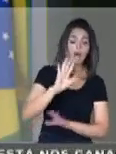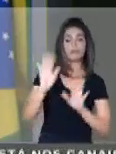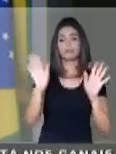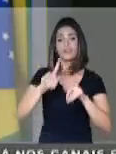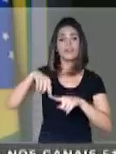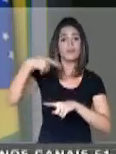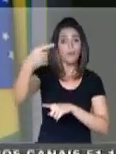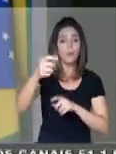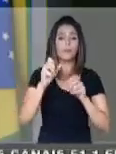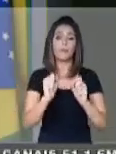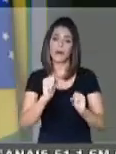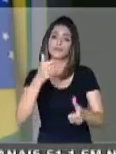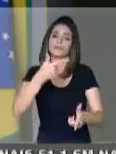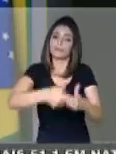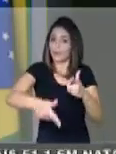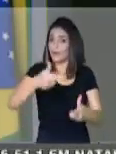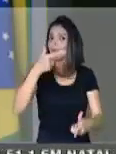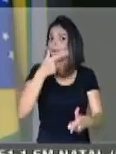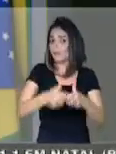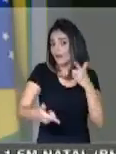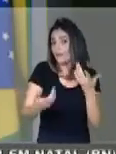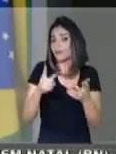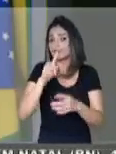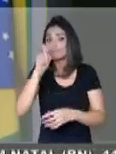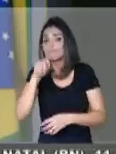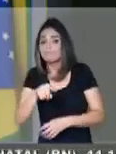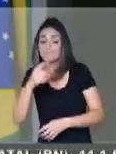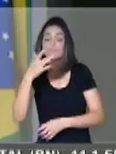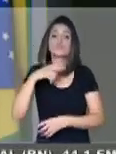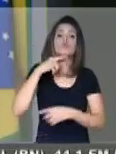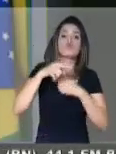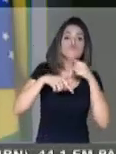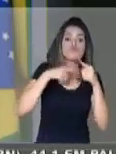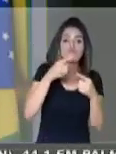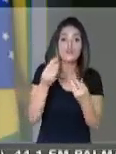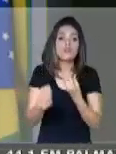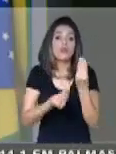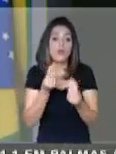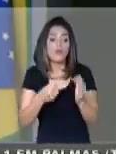depois a gente ter alguns questionamentos da utilização da lei.